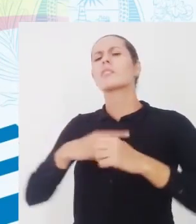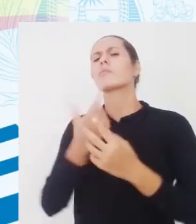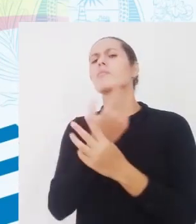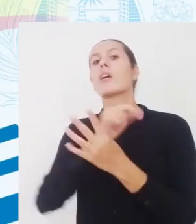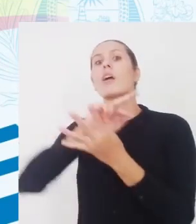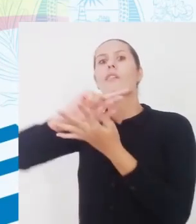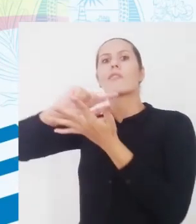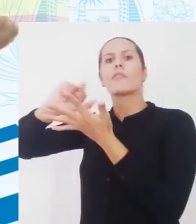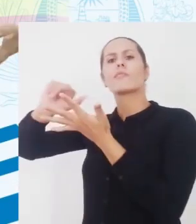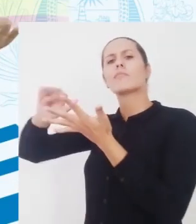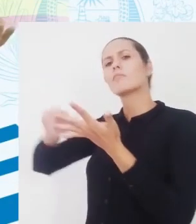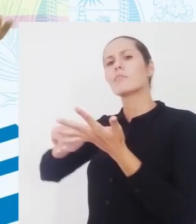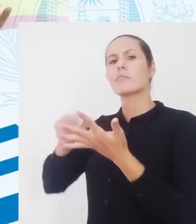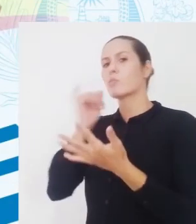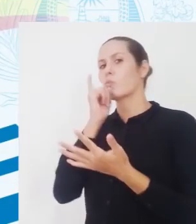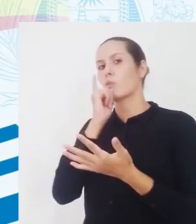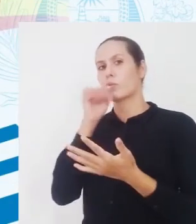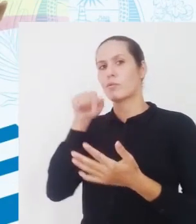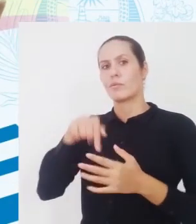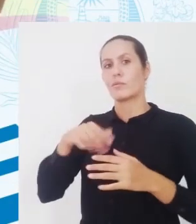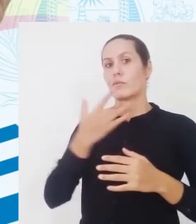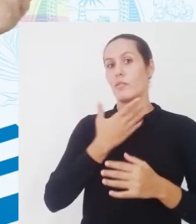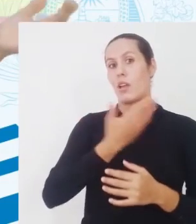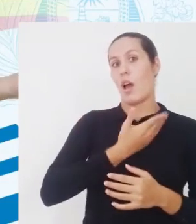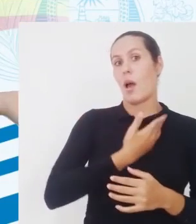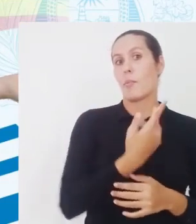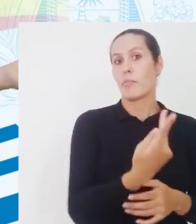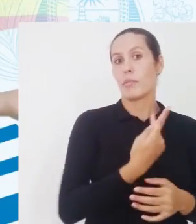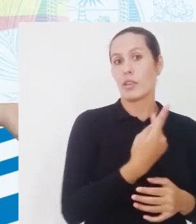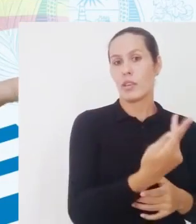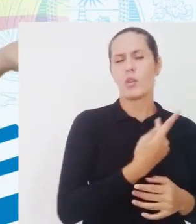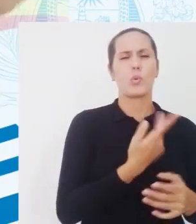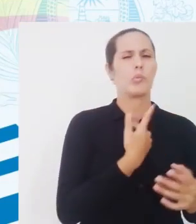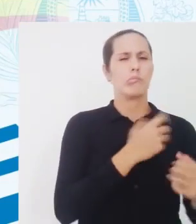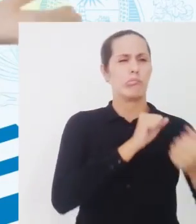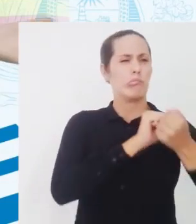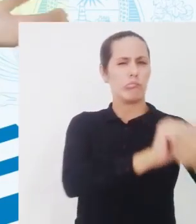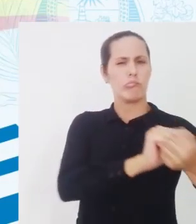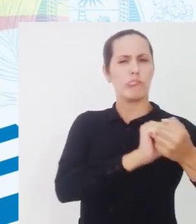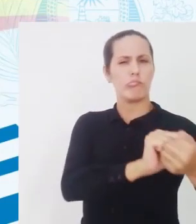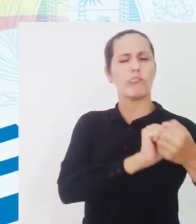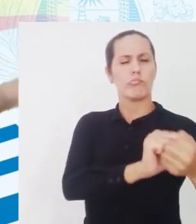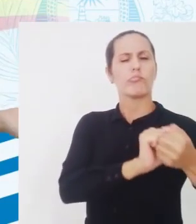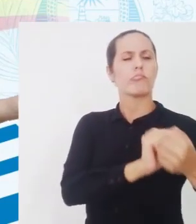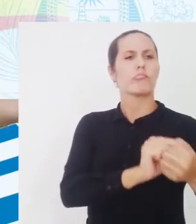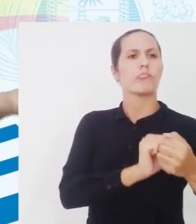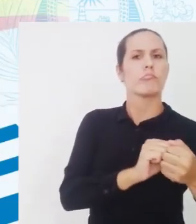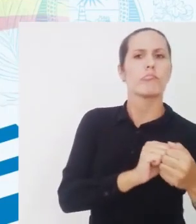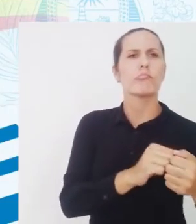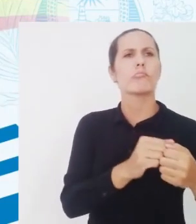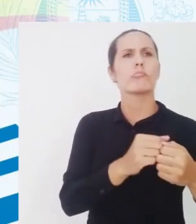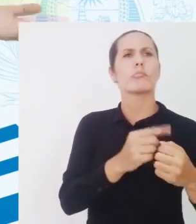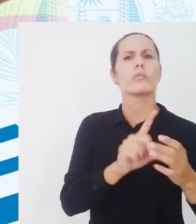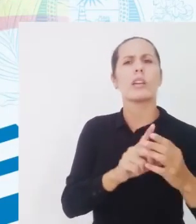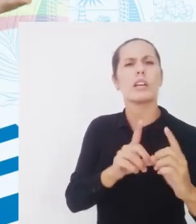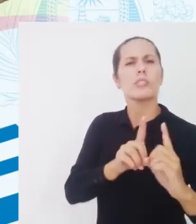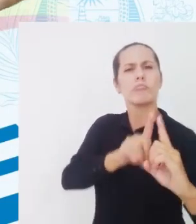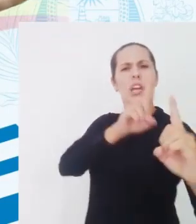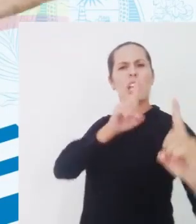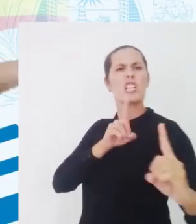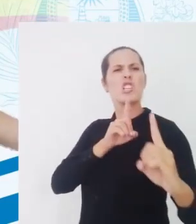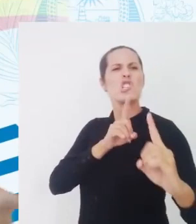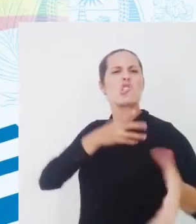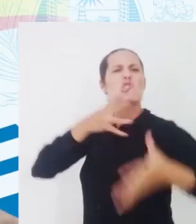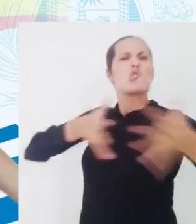o debate mesmo que o professor faz em sala de aula, aquele que, de repente, dois colegas que antes eram super amigos discordam sobre